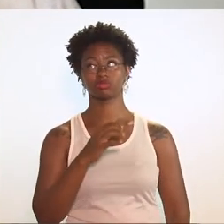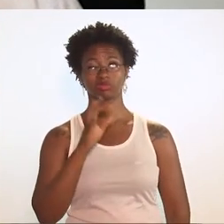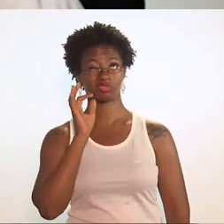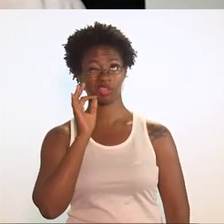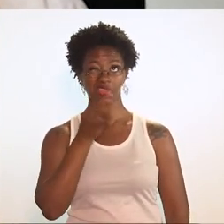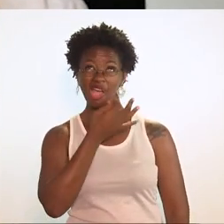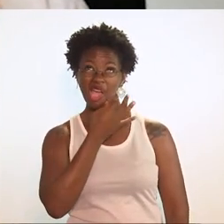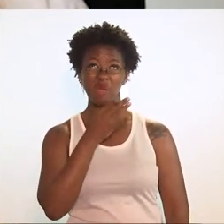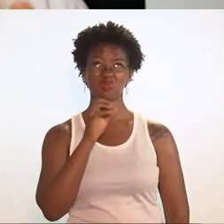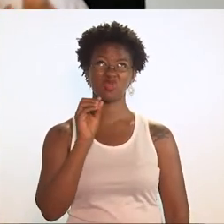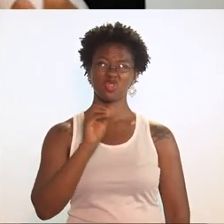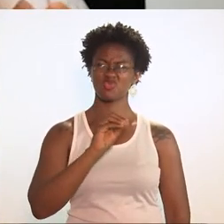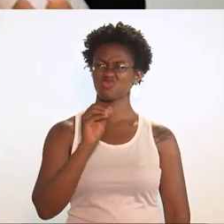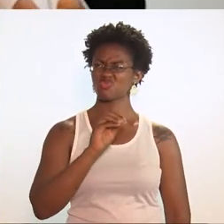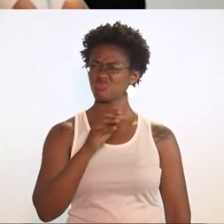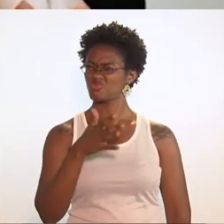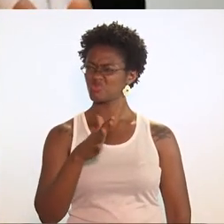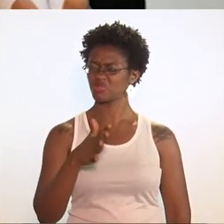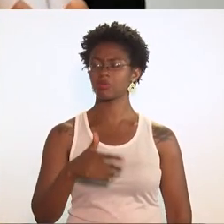dezembro,